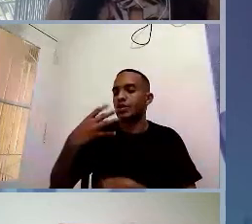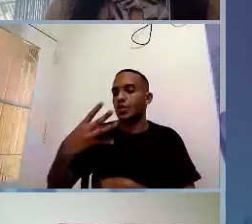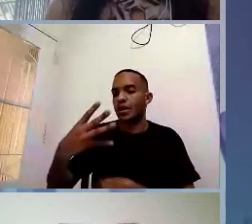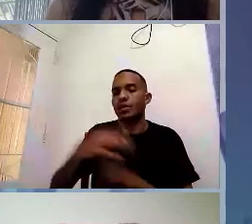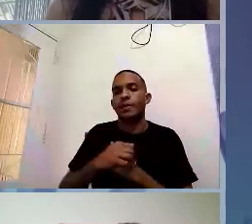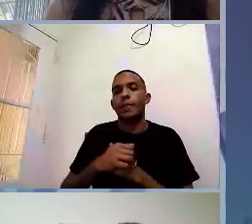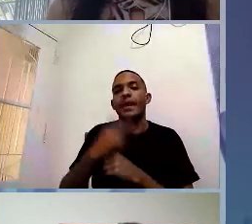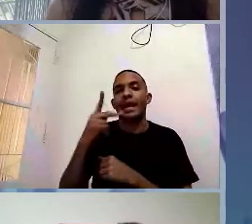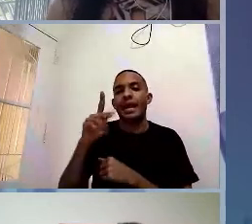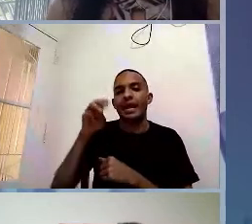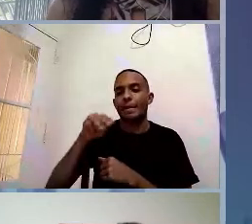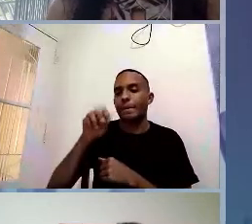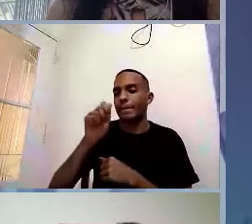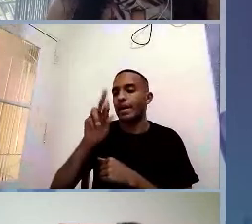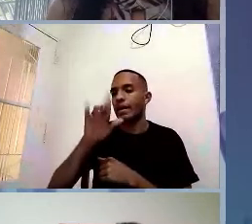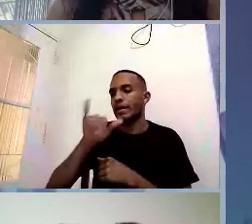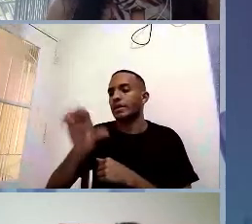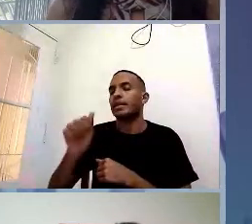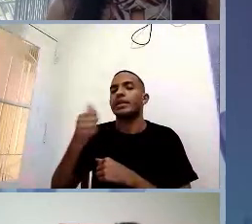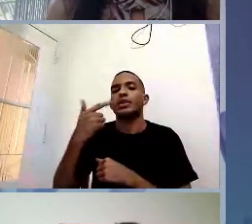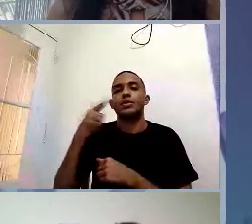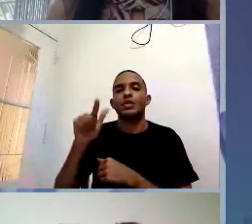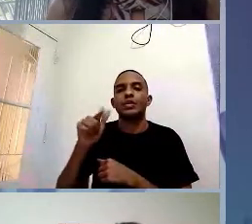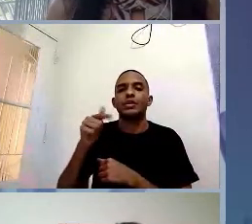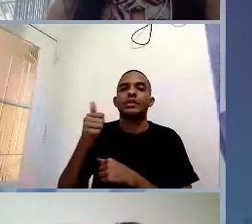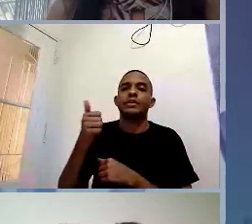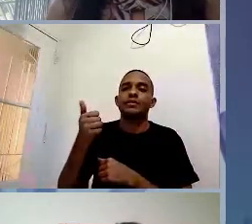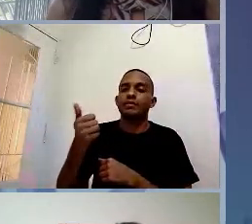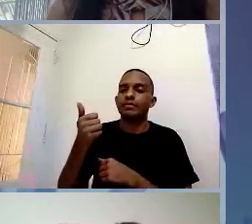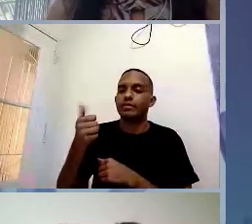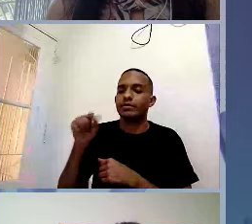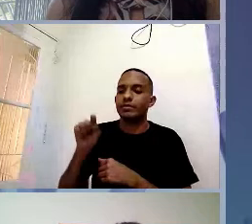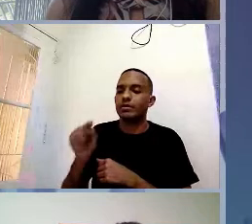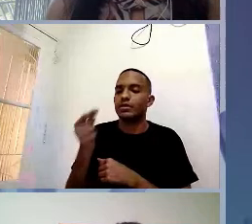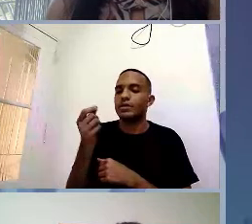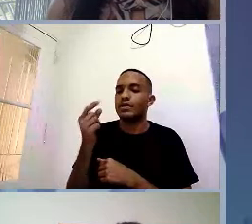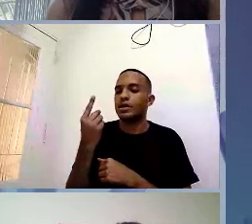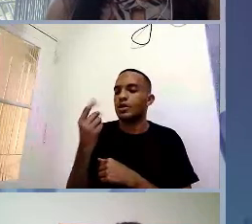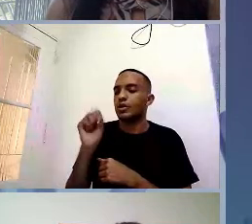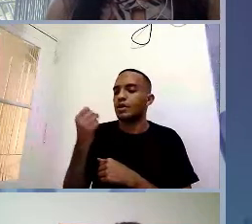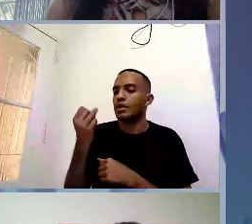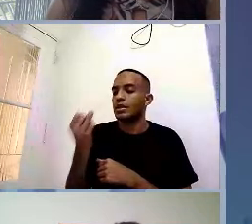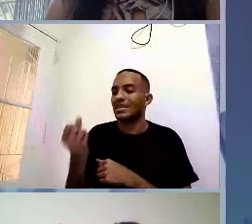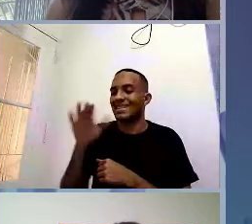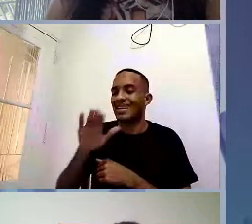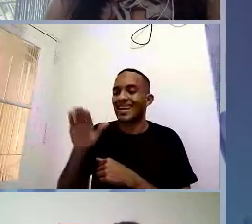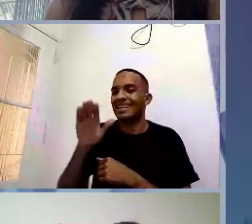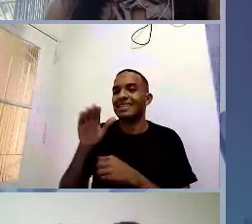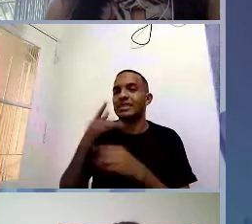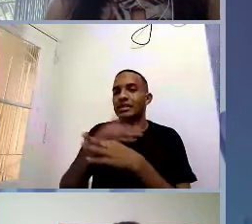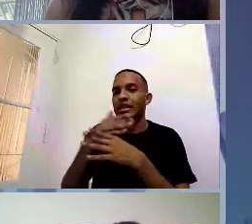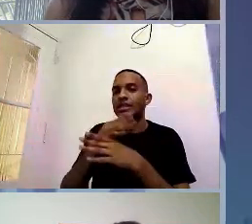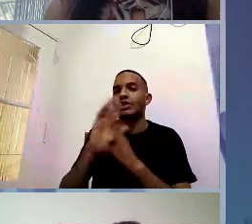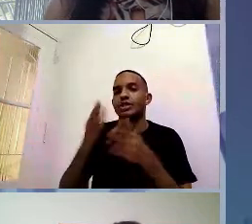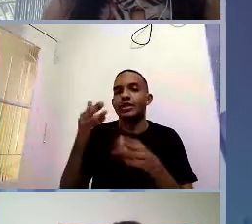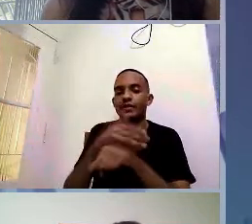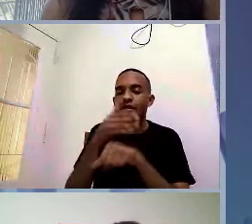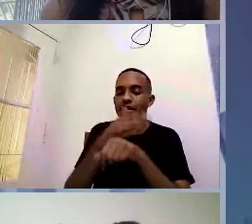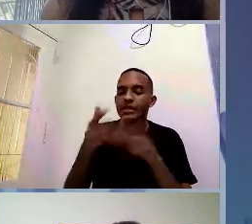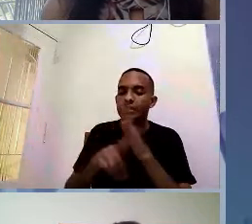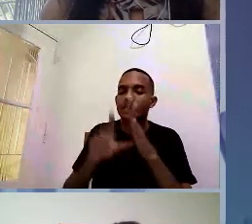A Marina e outras 1.186 crianças da sua cidade já frequentam a pré-escola. No Brasil,